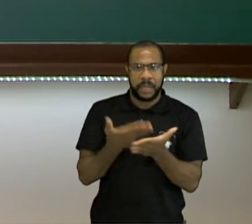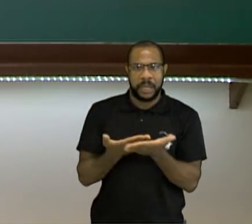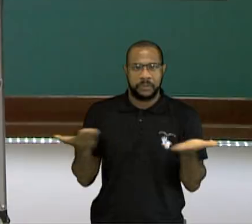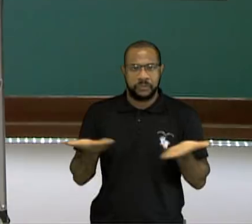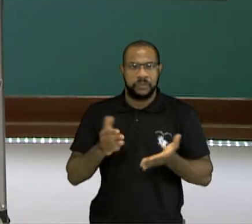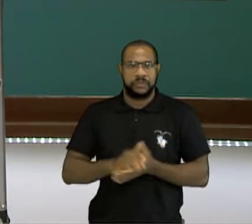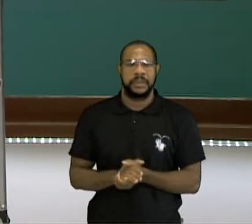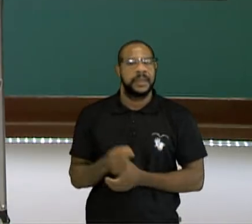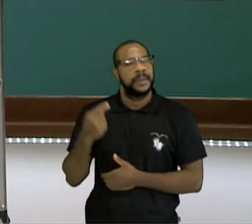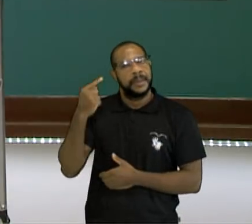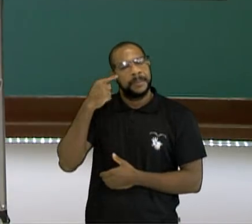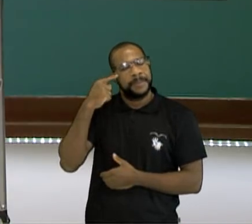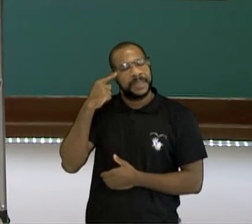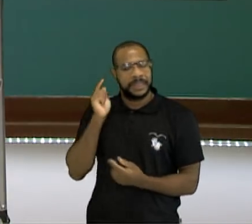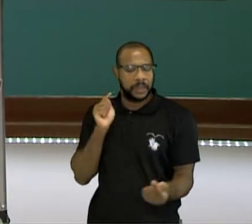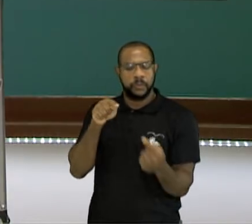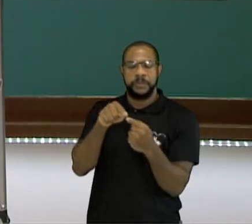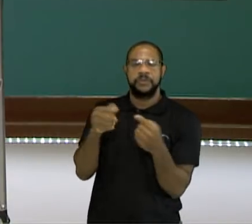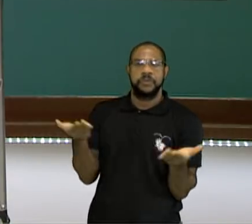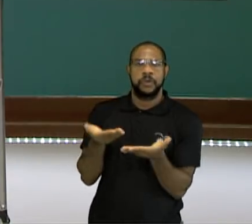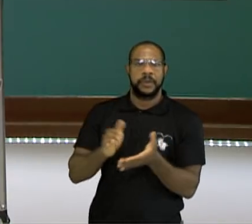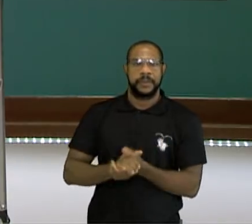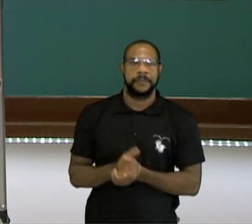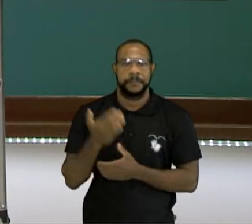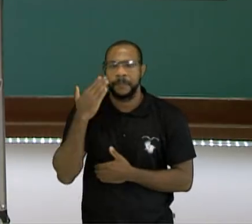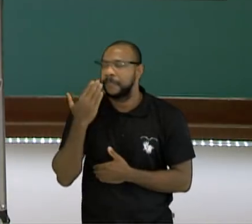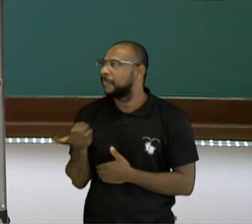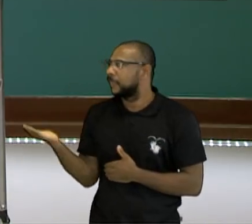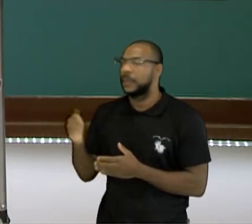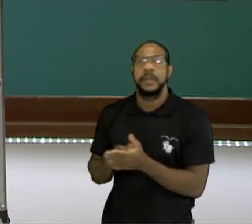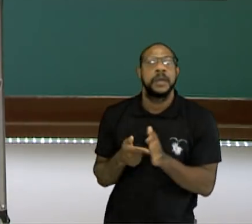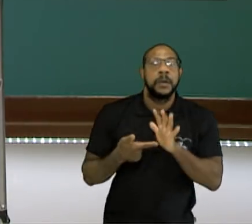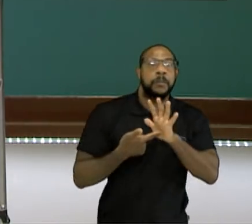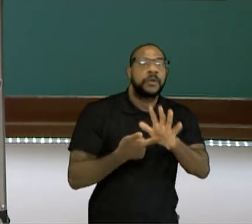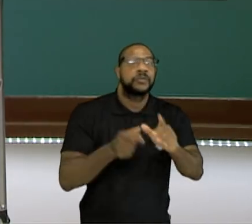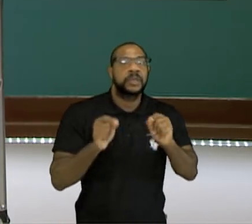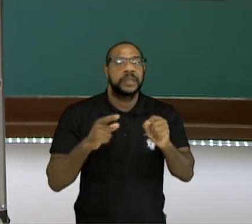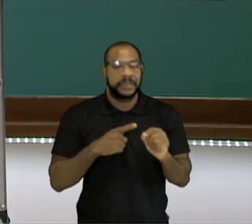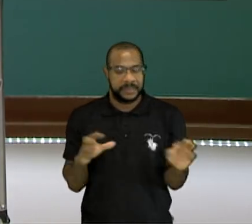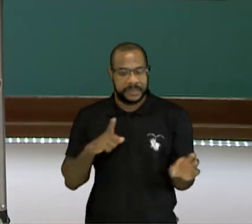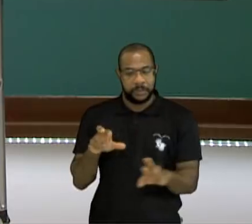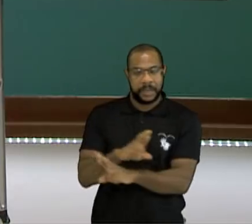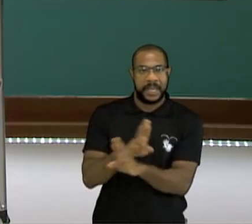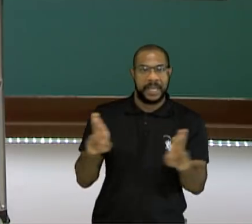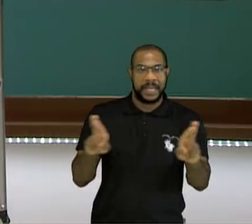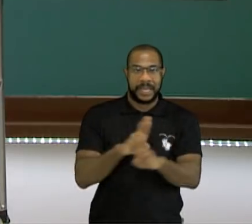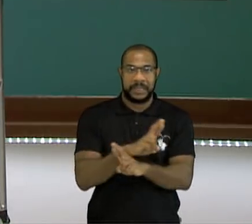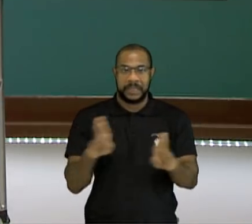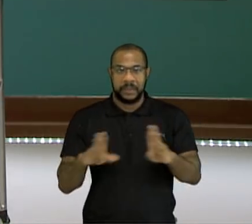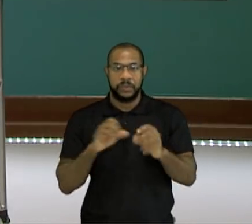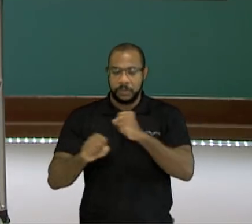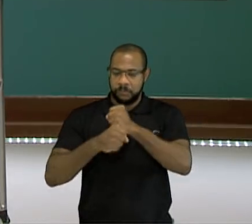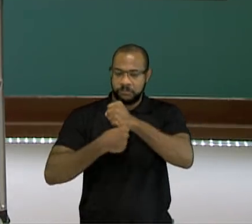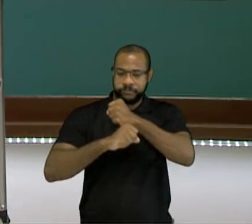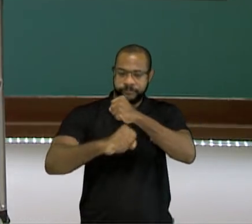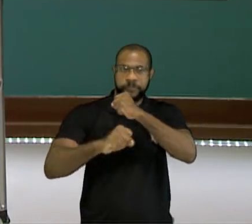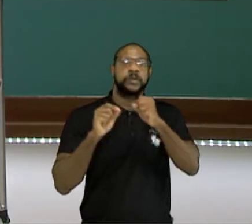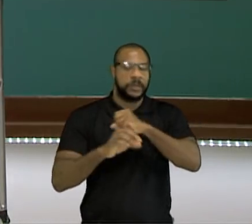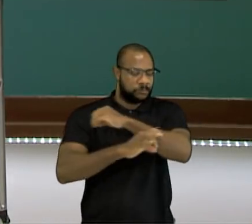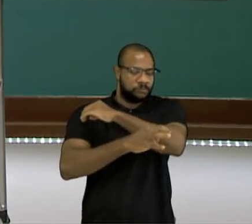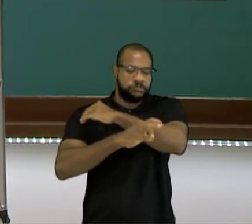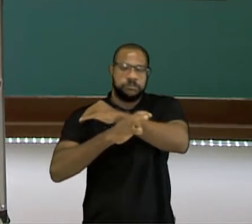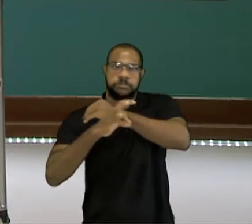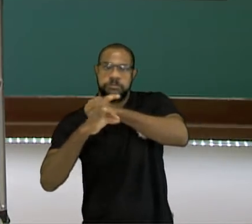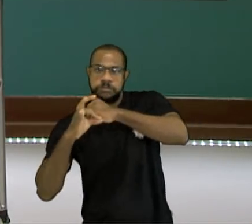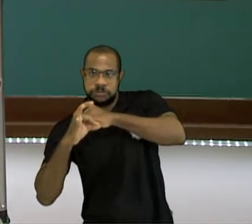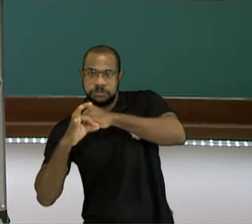vamos pensar juntos lá no objetivo. Identificar e estabelecer relação entre a extensão latitudinal